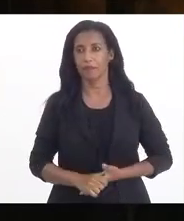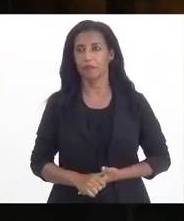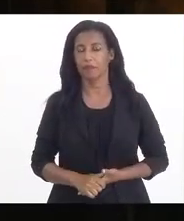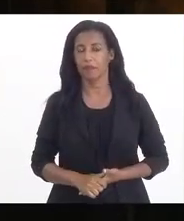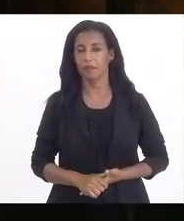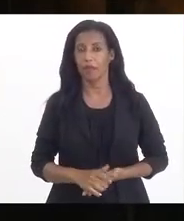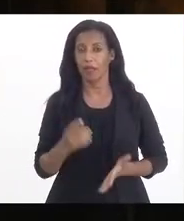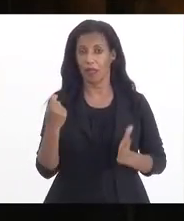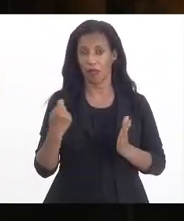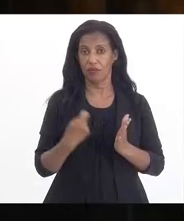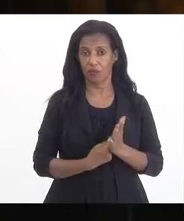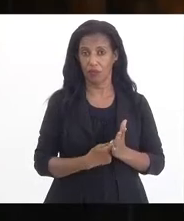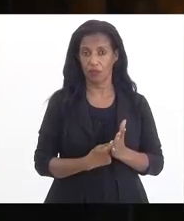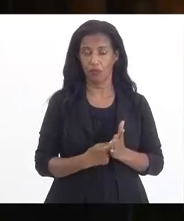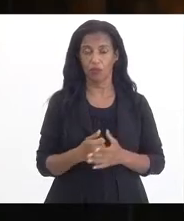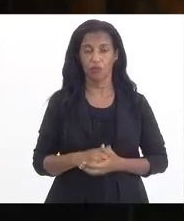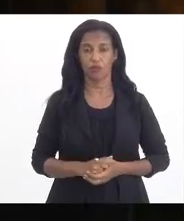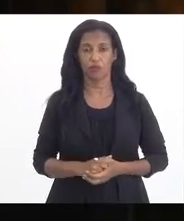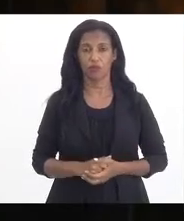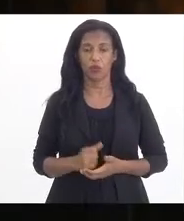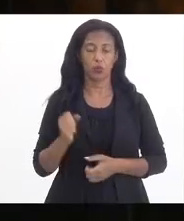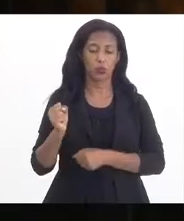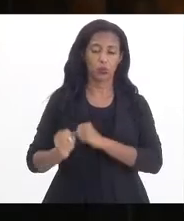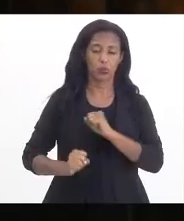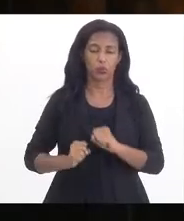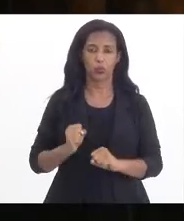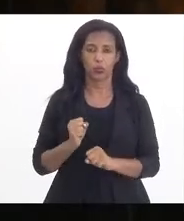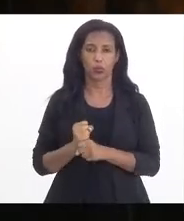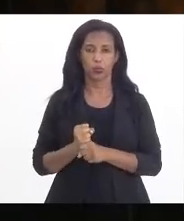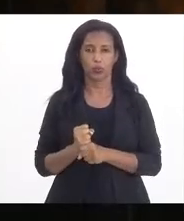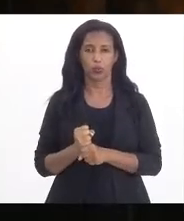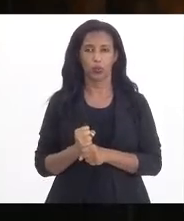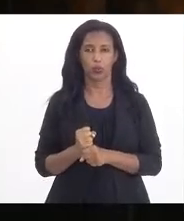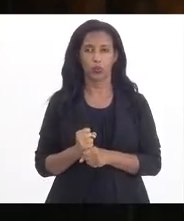em vigor no ano de